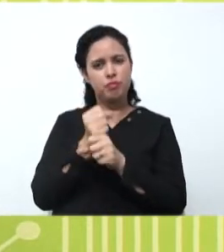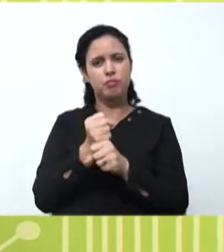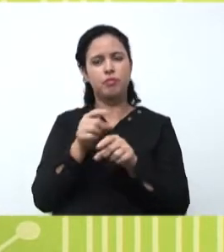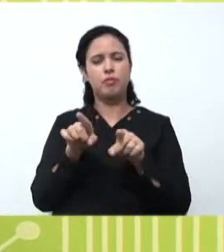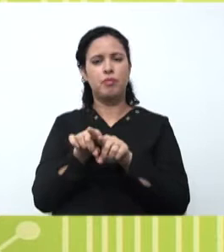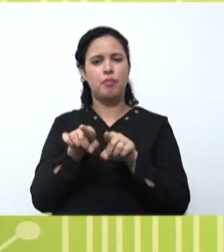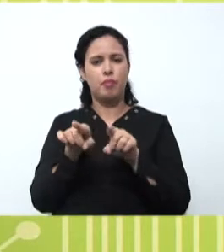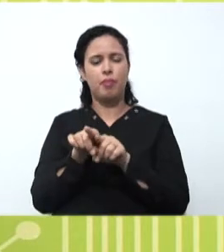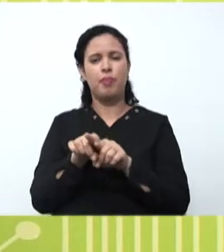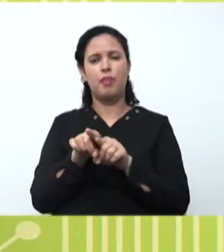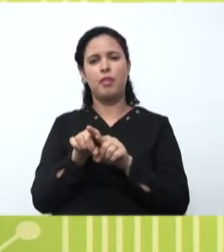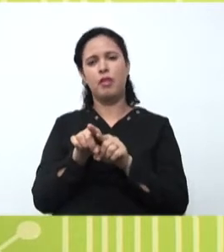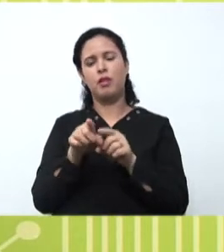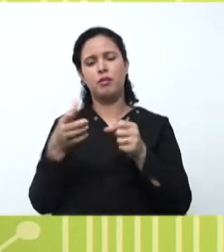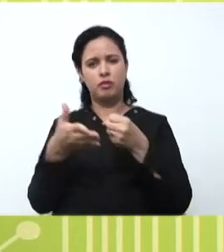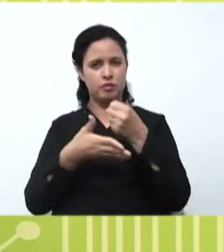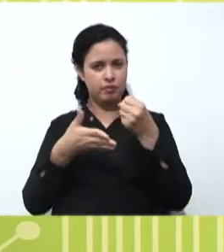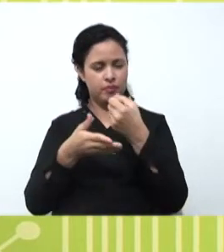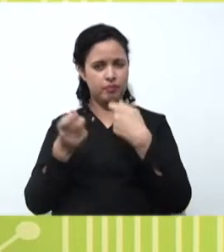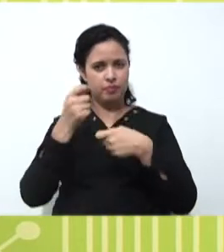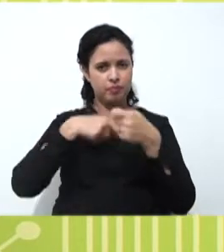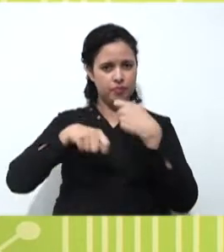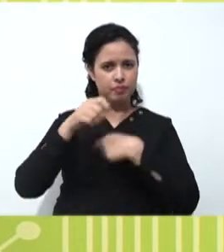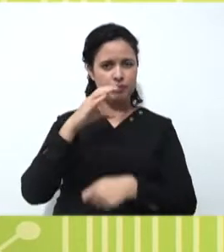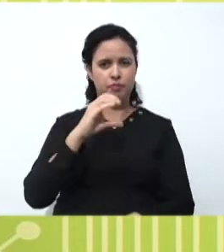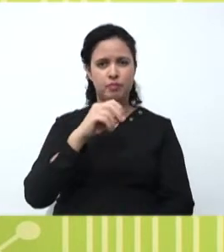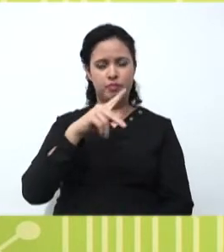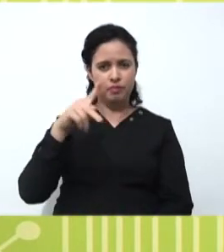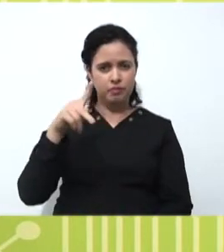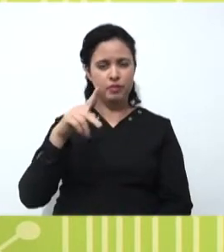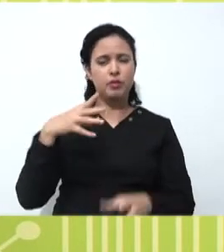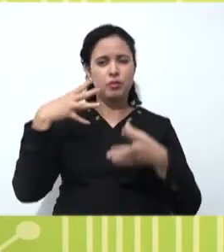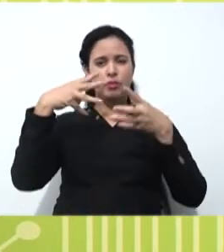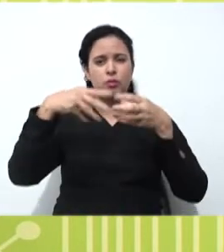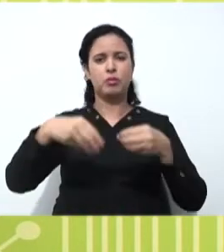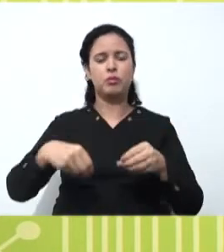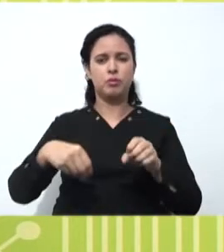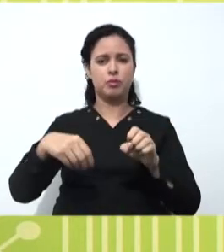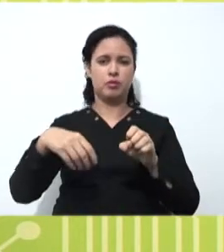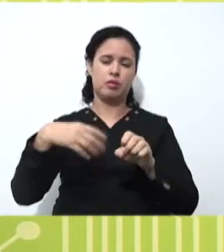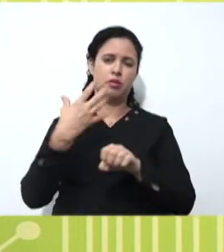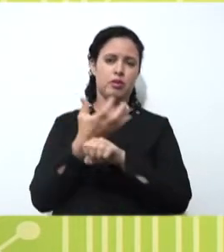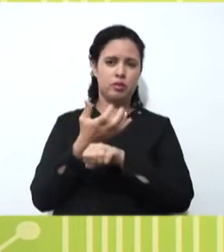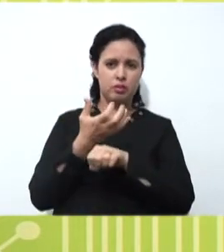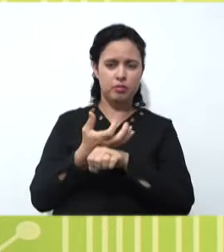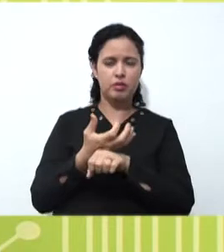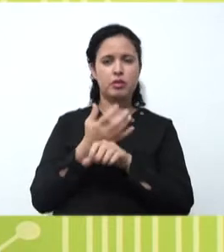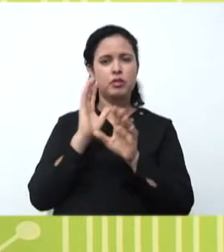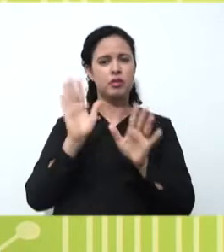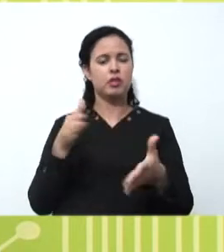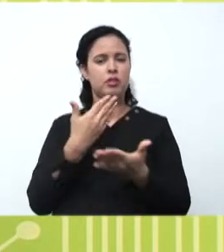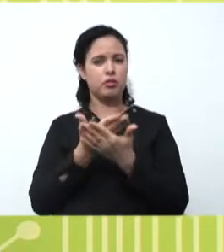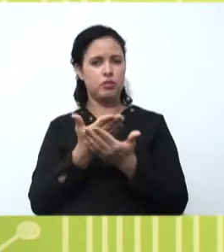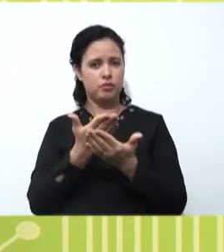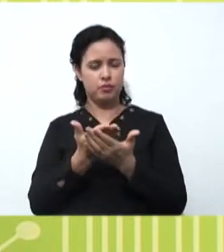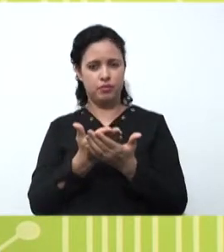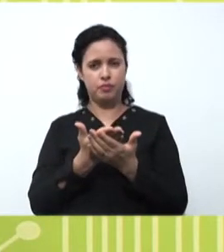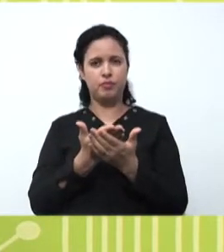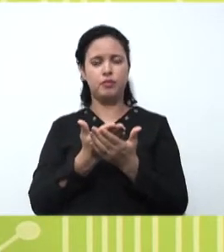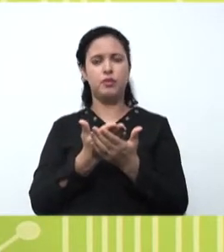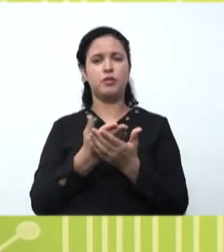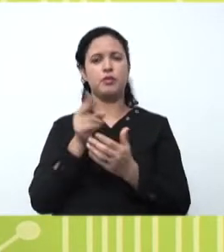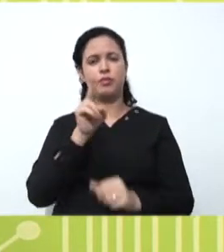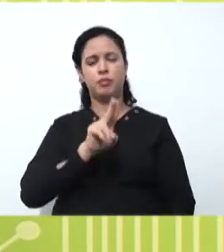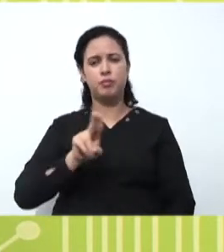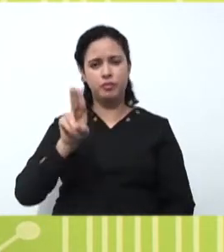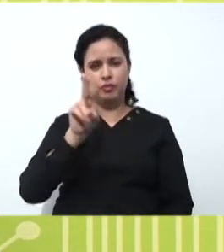da administração para o cooperativismo. Então, todas essas disciplinas de marketing que você já passou, você vai utilizar